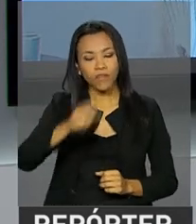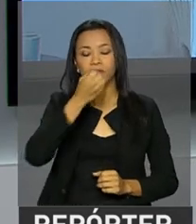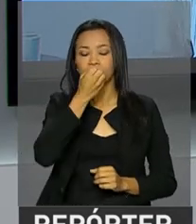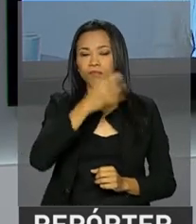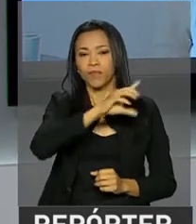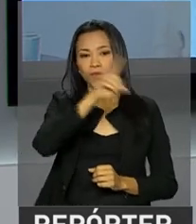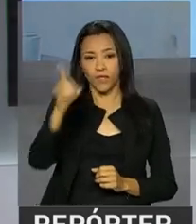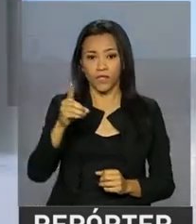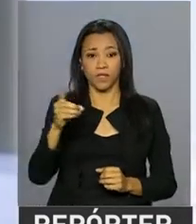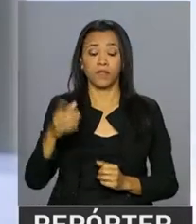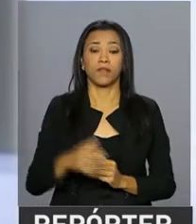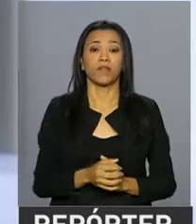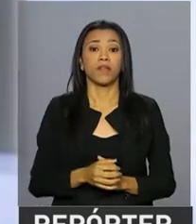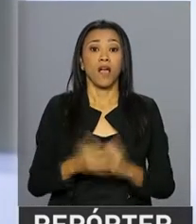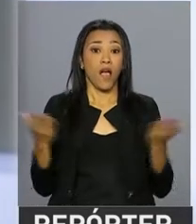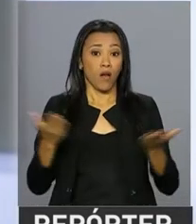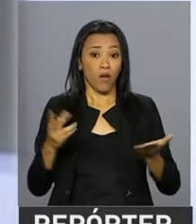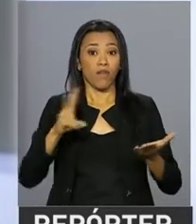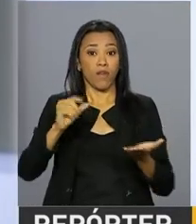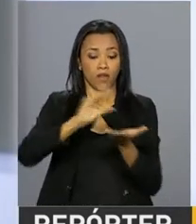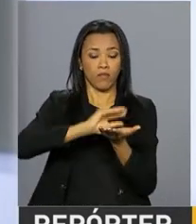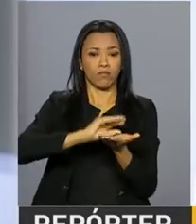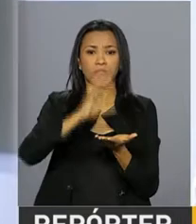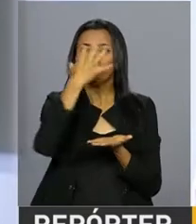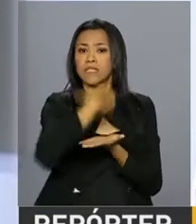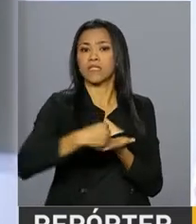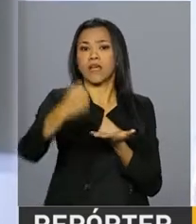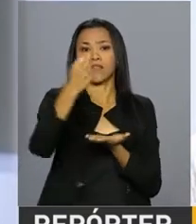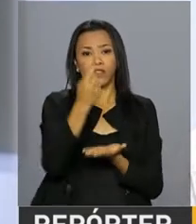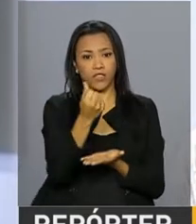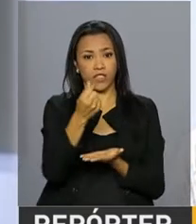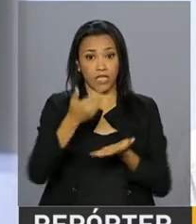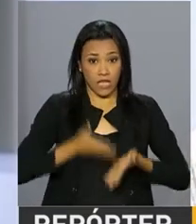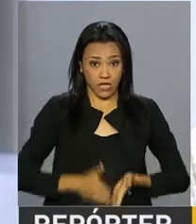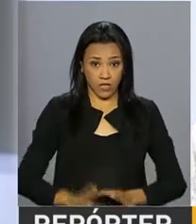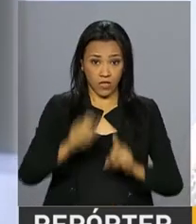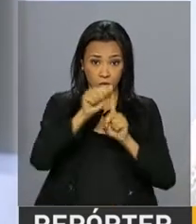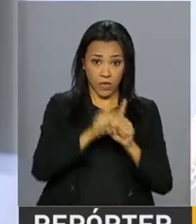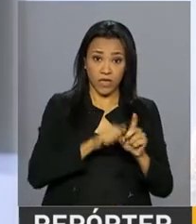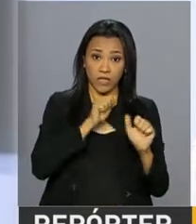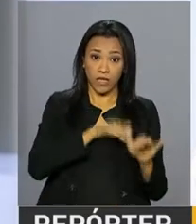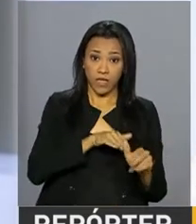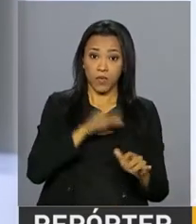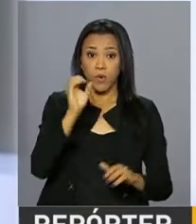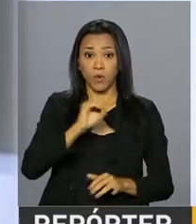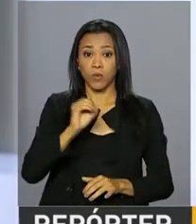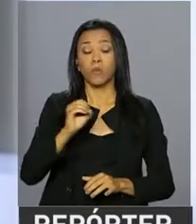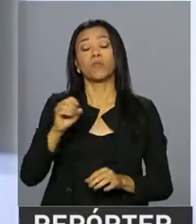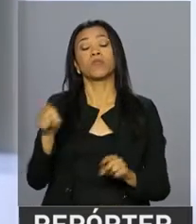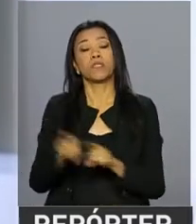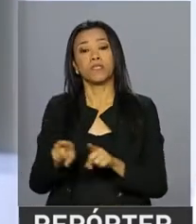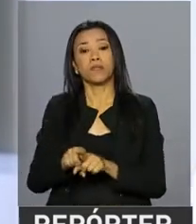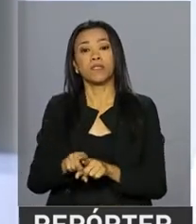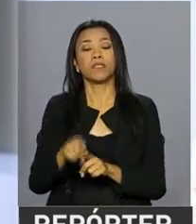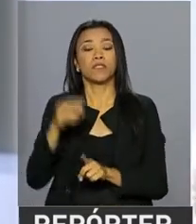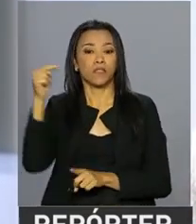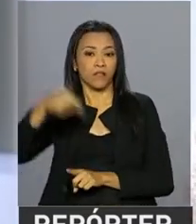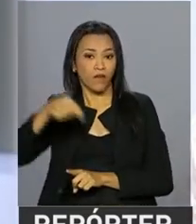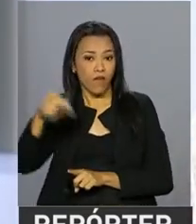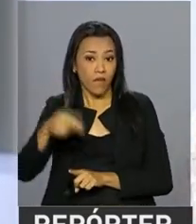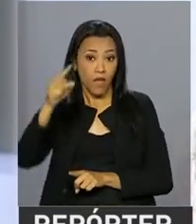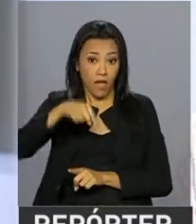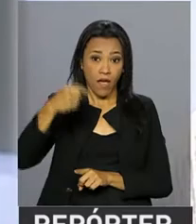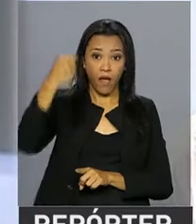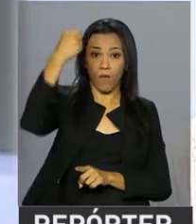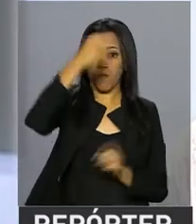dia agora vão ser liberados os saques para trabalhadores que nasceram nos meses de setembro outubro e novembro como disse essa é